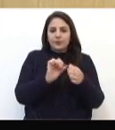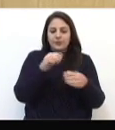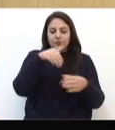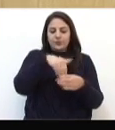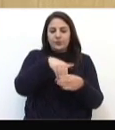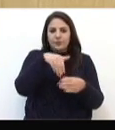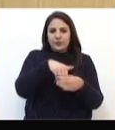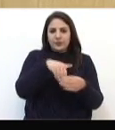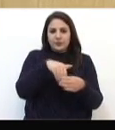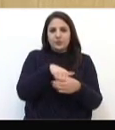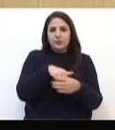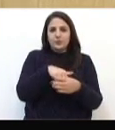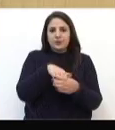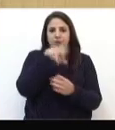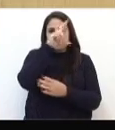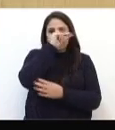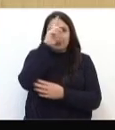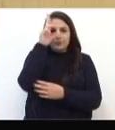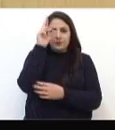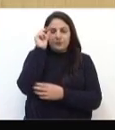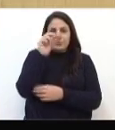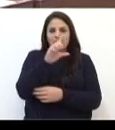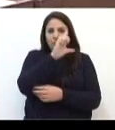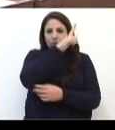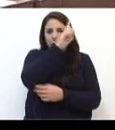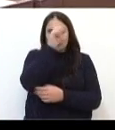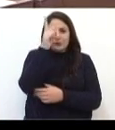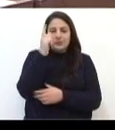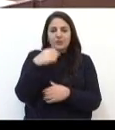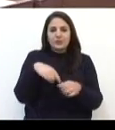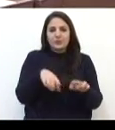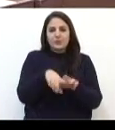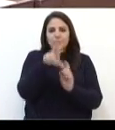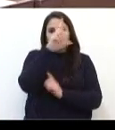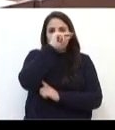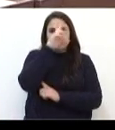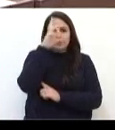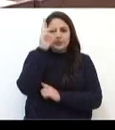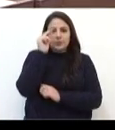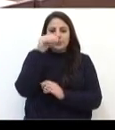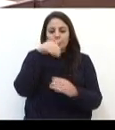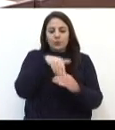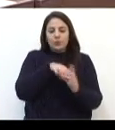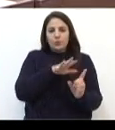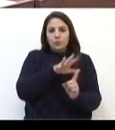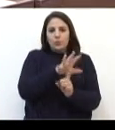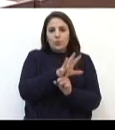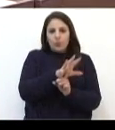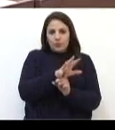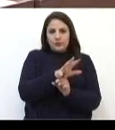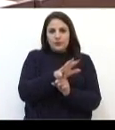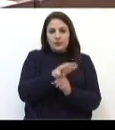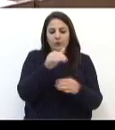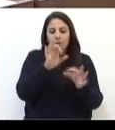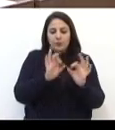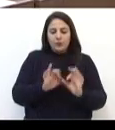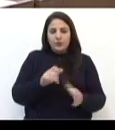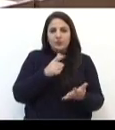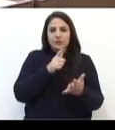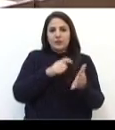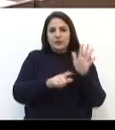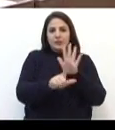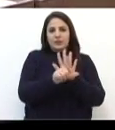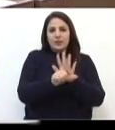foram vetadas pelo prefeito Luciano Azevedo. O Poder Executivo rejeitou totalmente o projeto de lei que